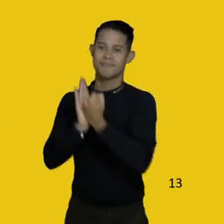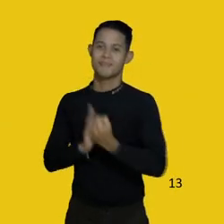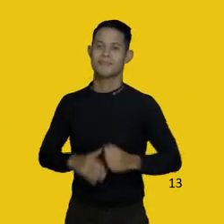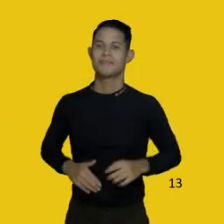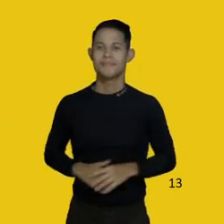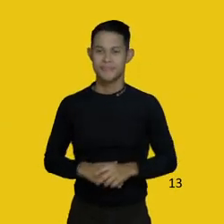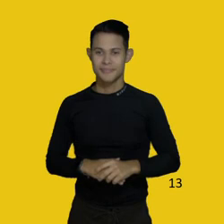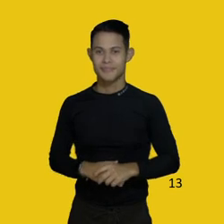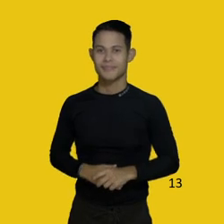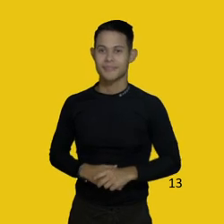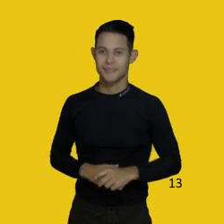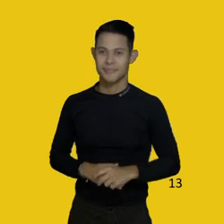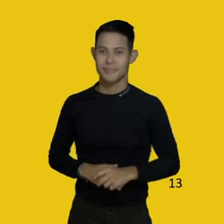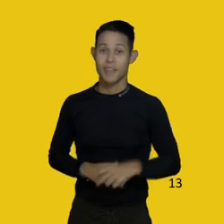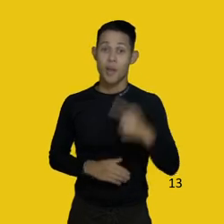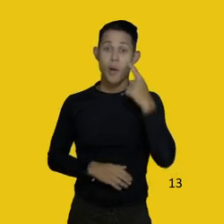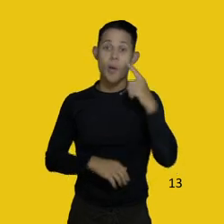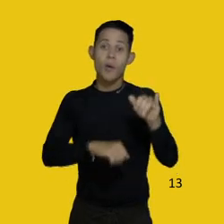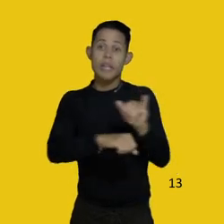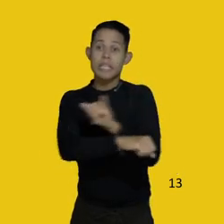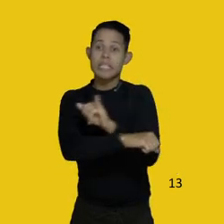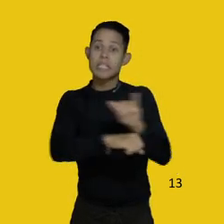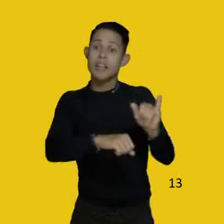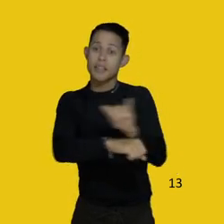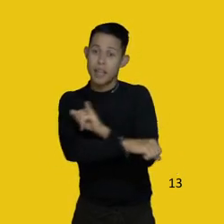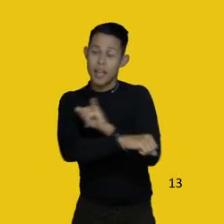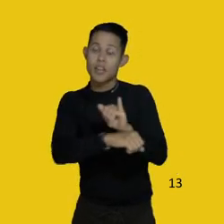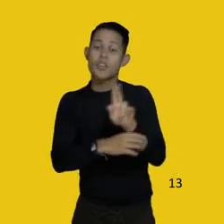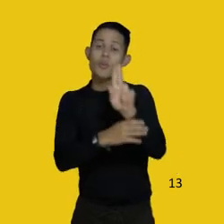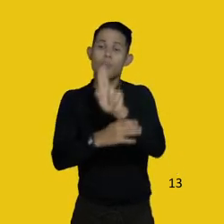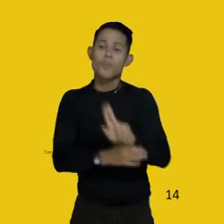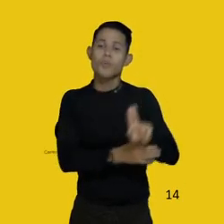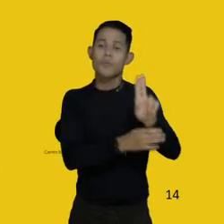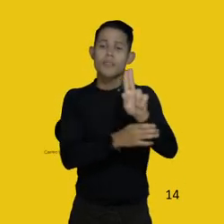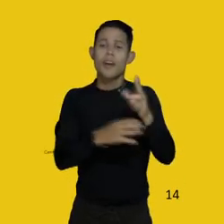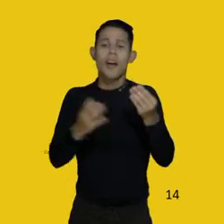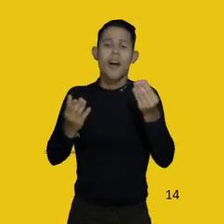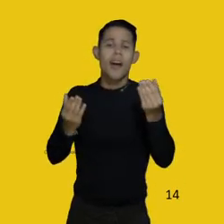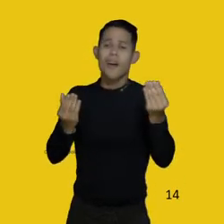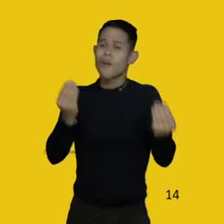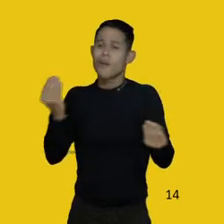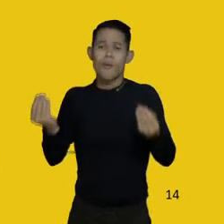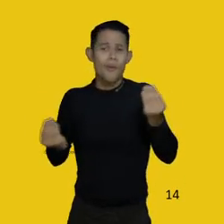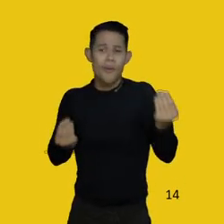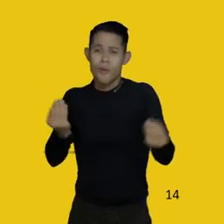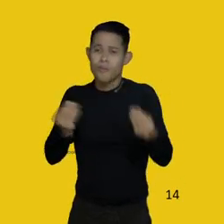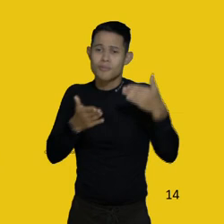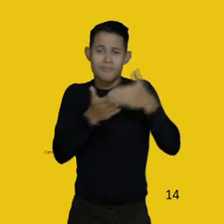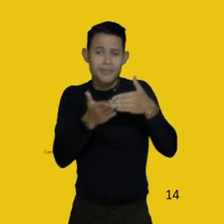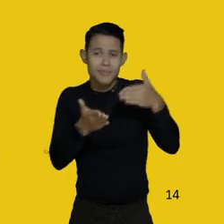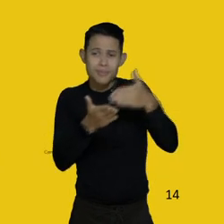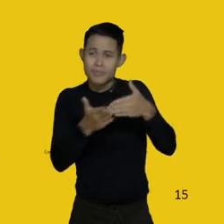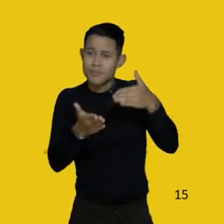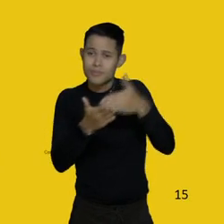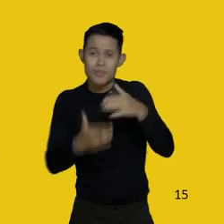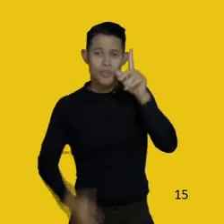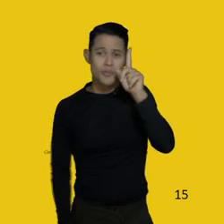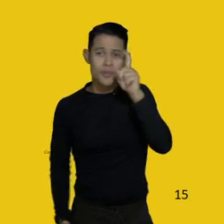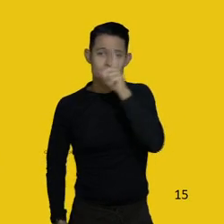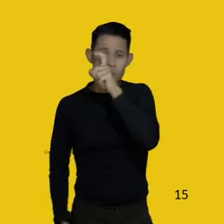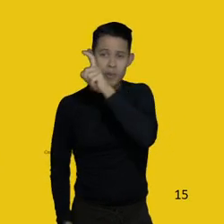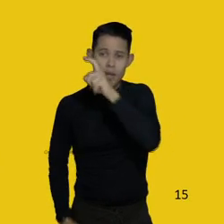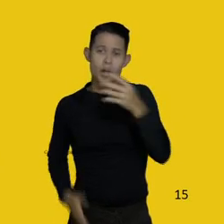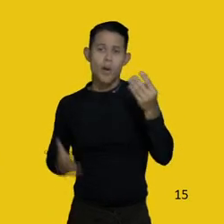eh que estratégias a gente vai então utilizar né de diante de tantas dificuldades né